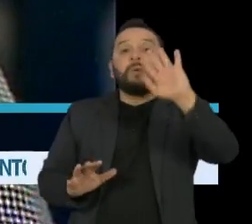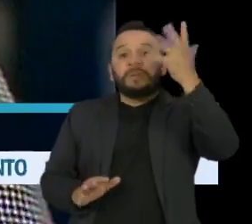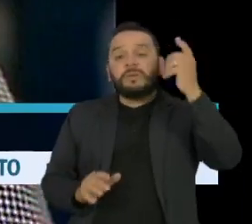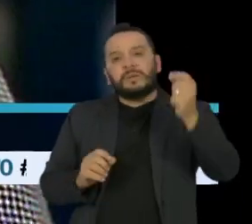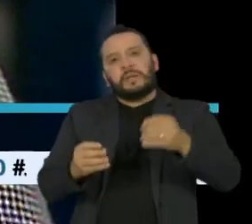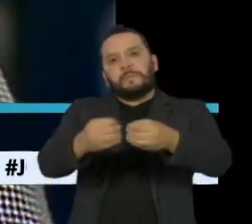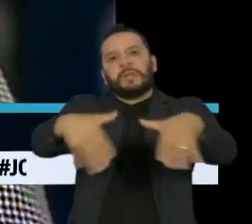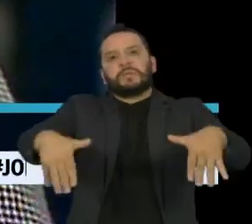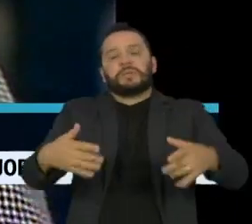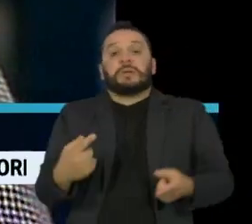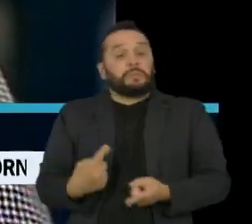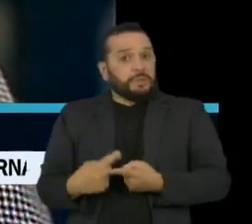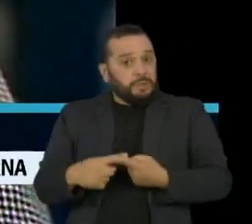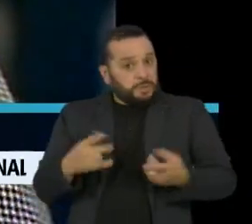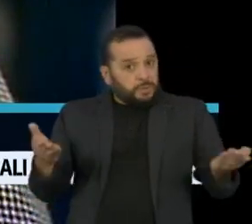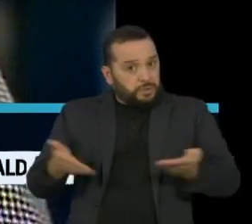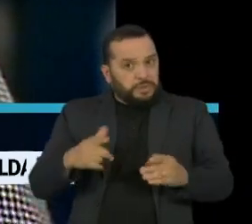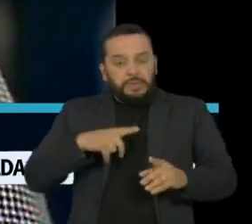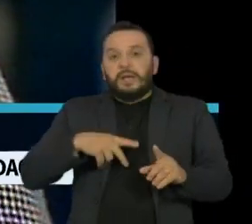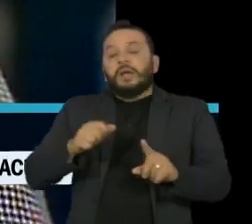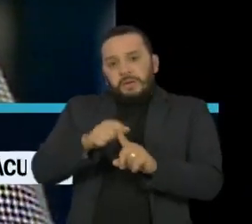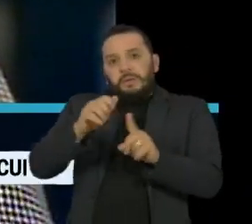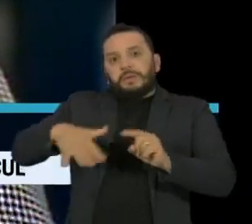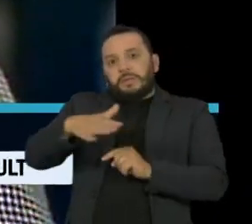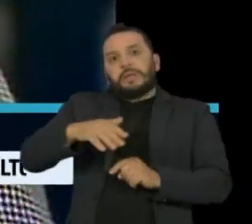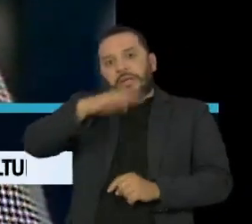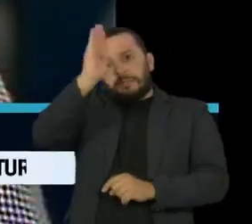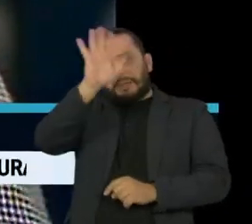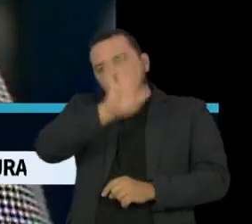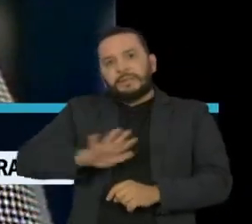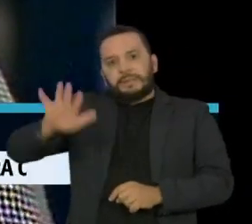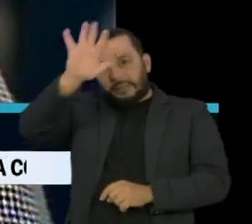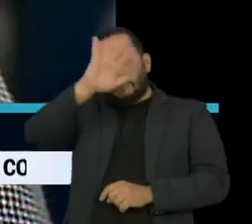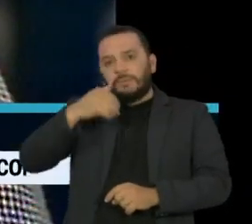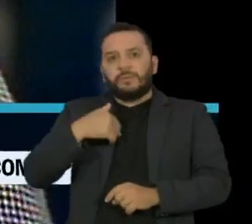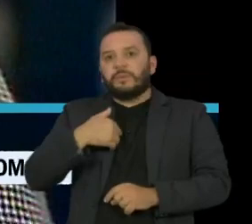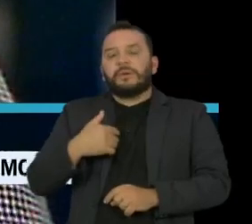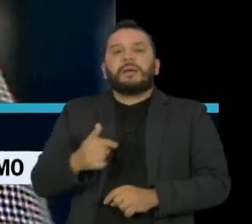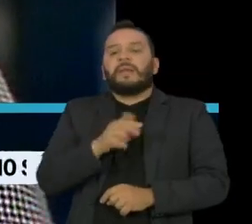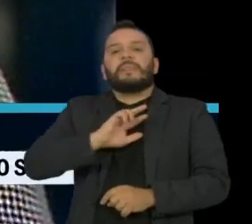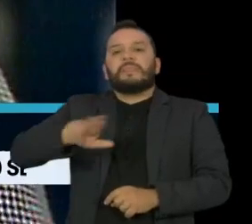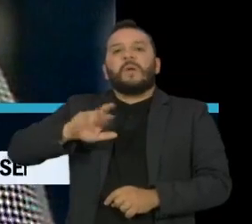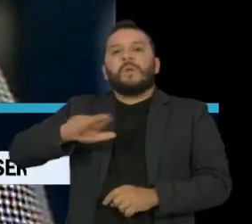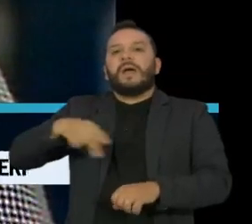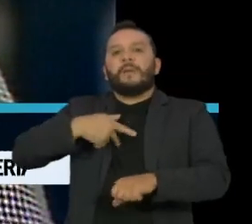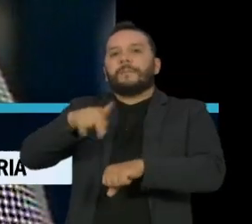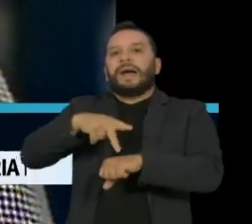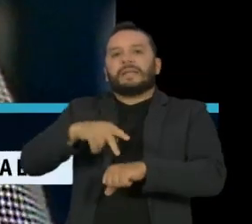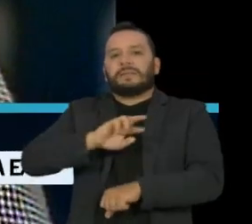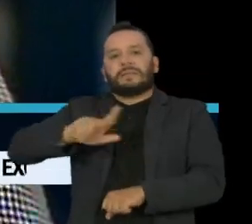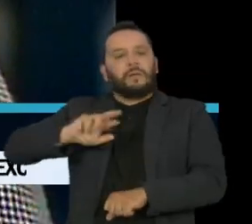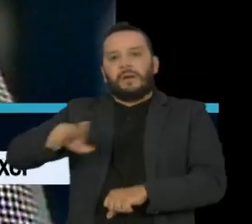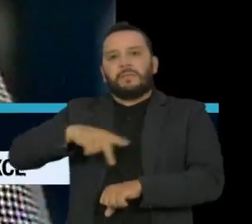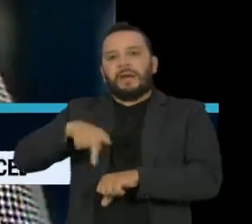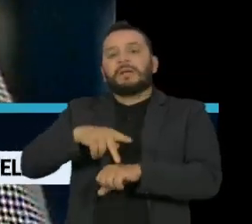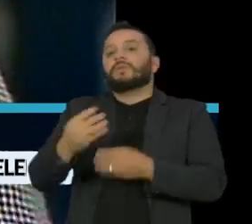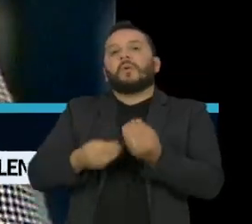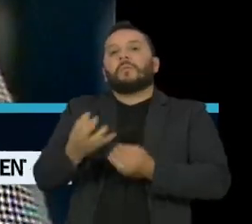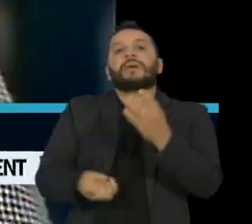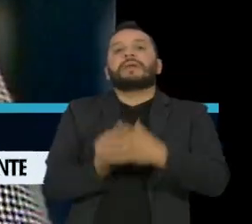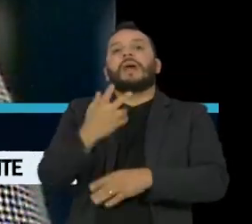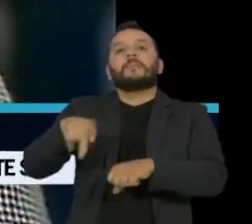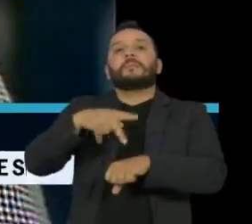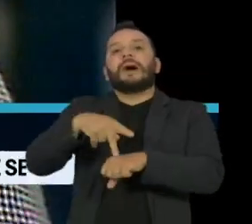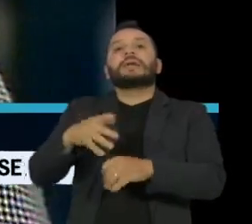prejuízo porque nós temos uma sociedade nacional que não é uma nação e só poderemos criar uma nação